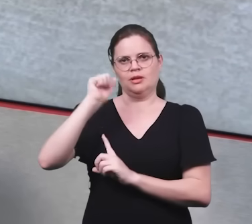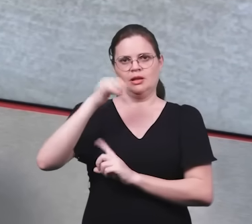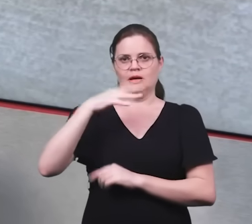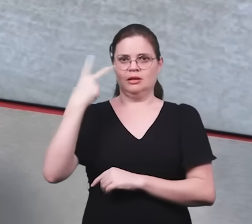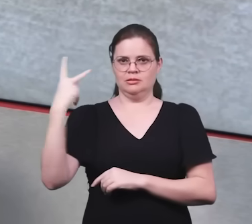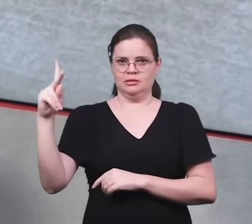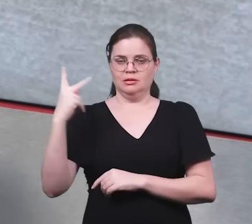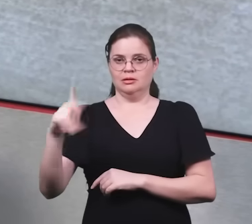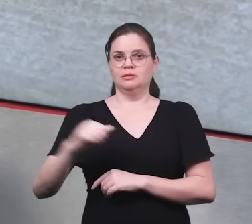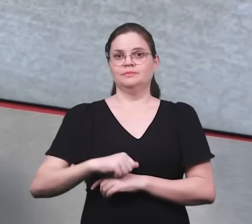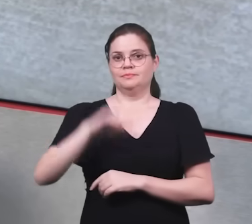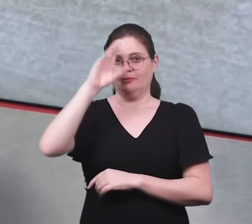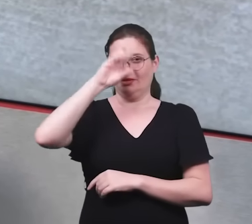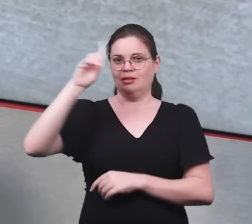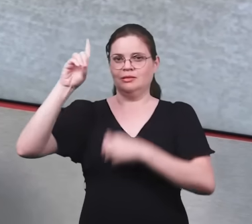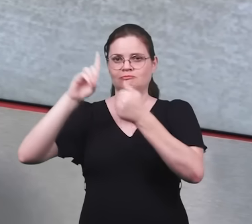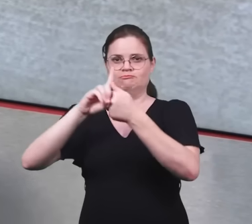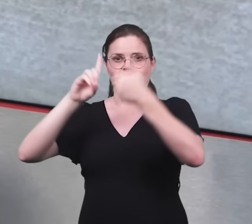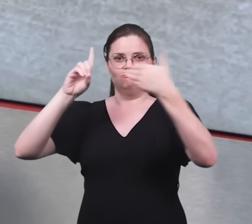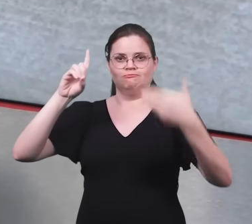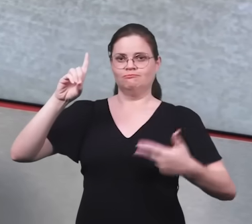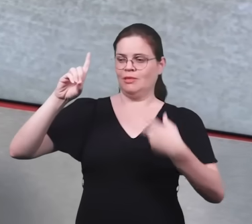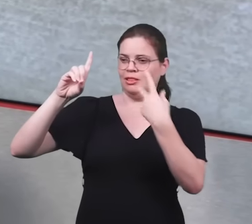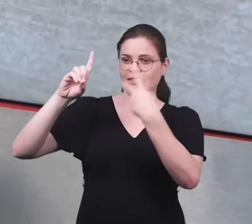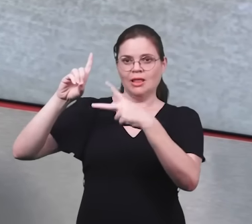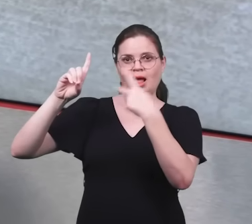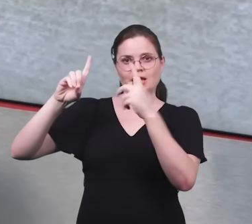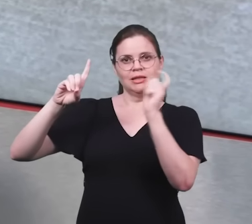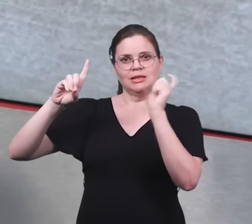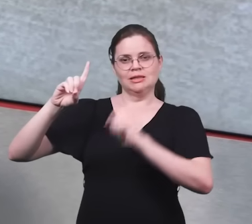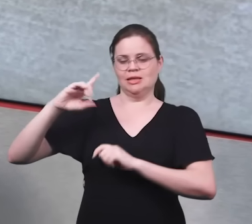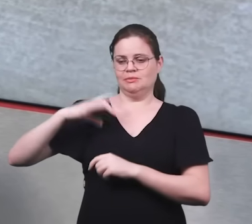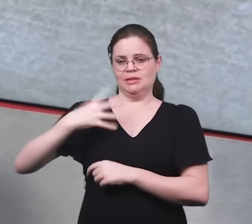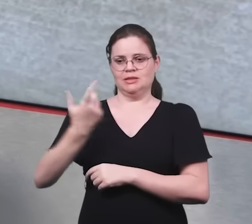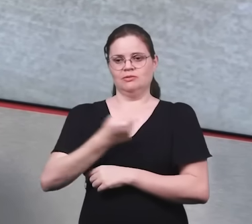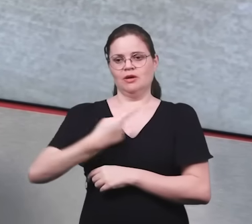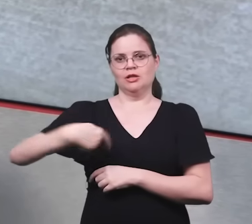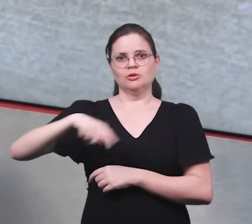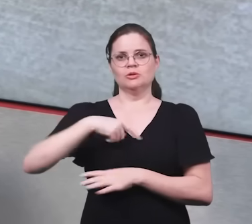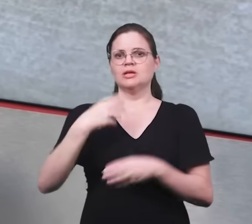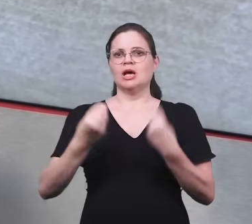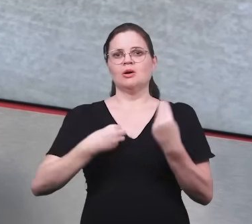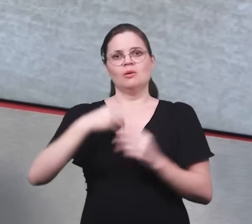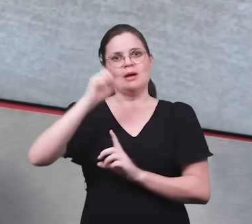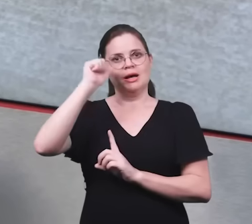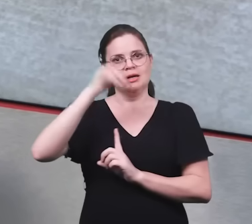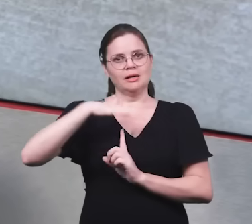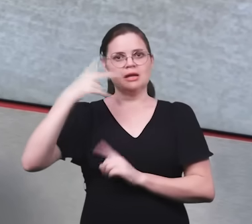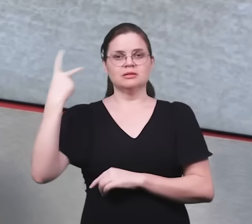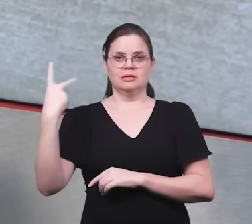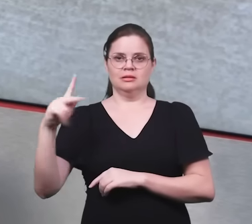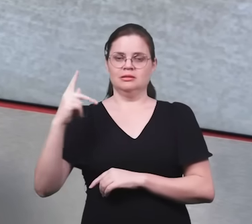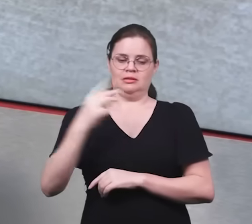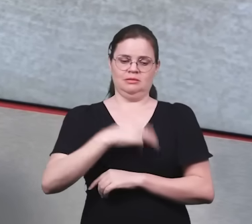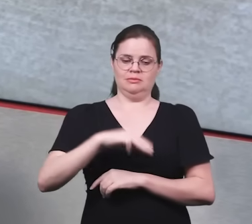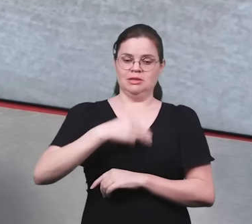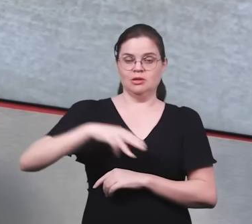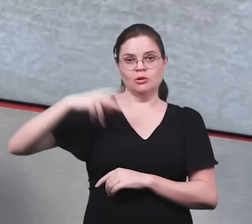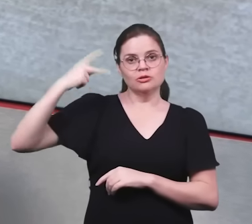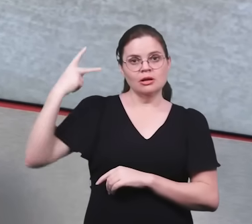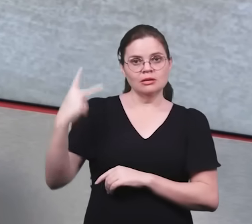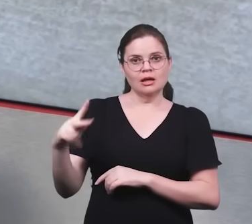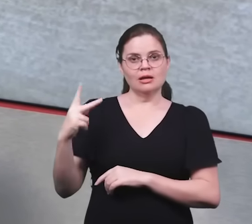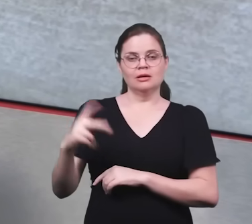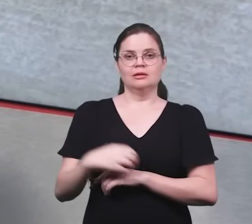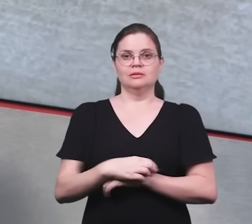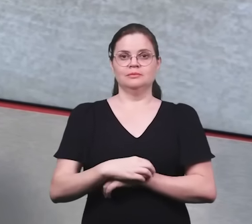graça. Um dos atributos de Deus para nos salvar foi exatamente a graça de Deus, a sua misericórdia. O que